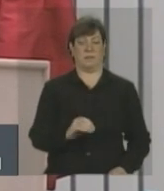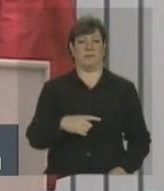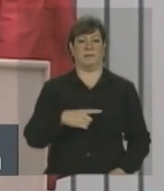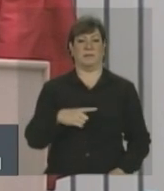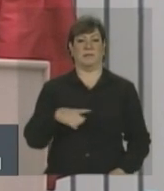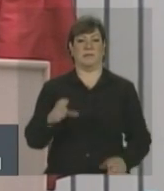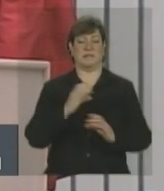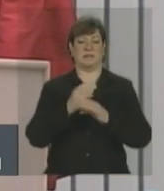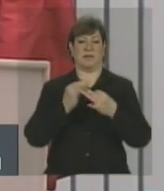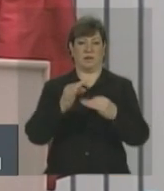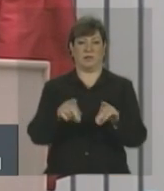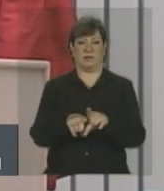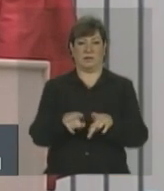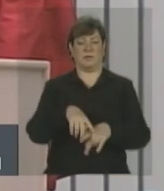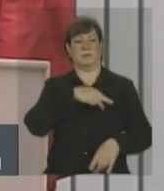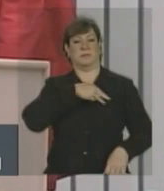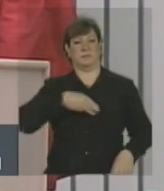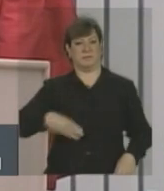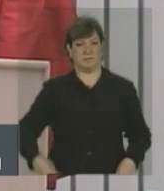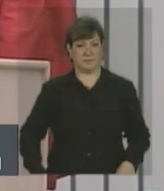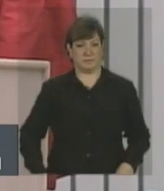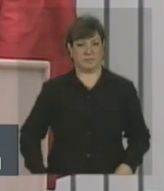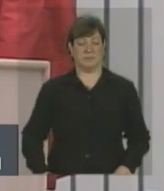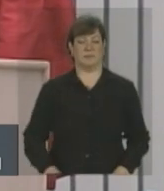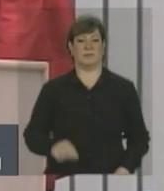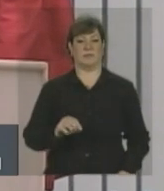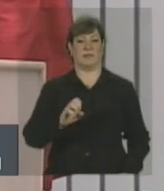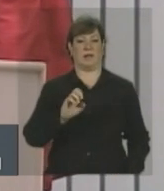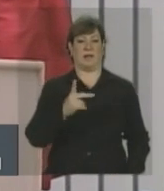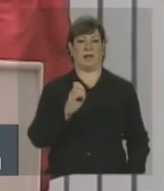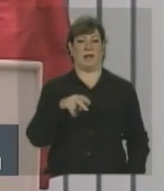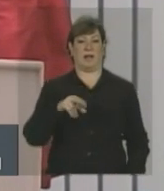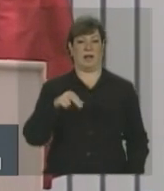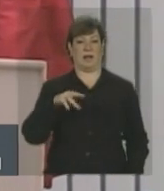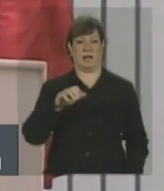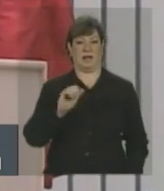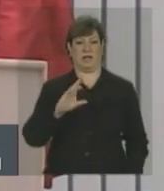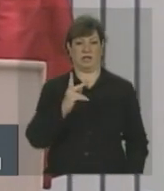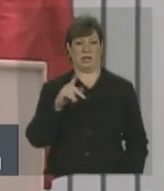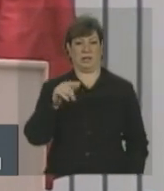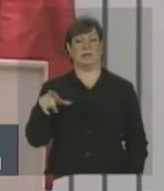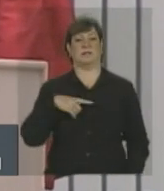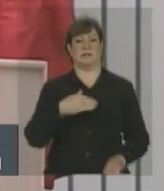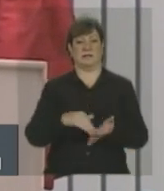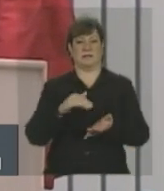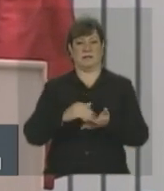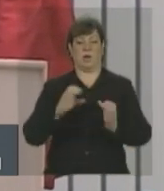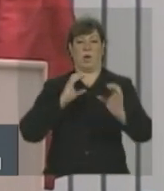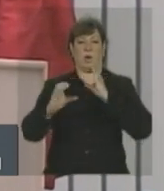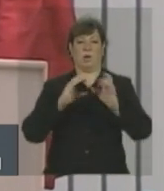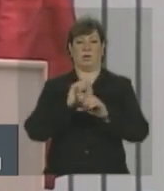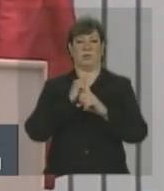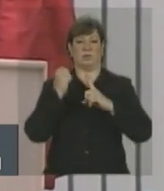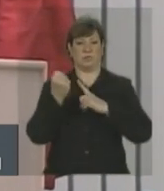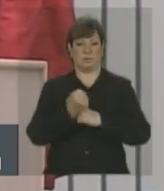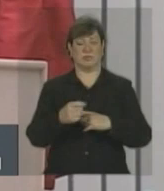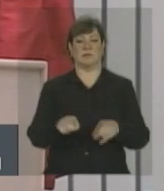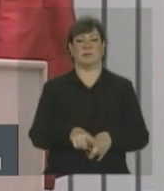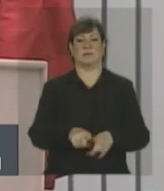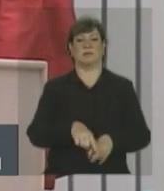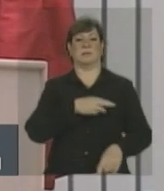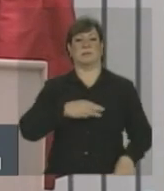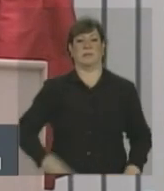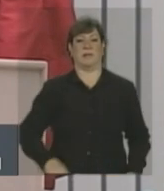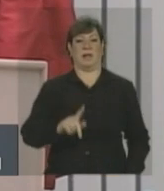da Ciência, Tecnologia e Inovação, Helena Chagas da Secretaria de Comunicação Social,